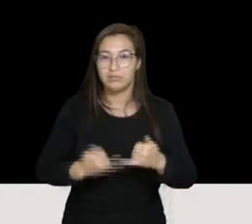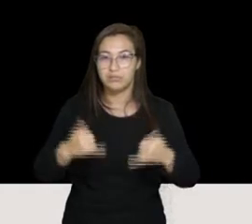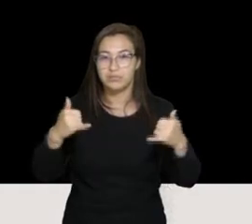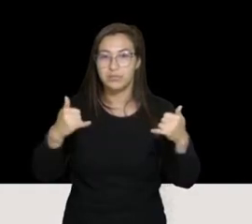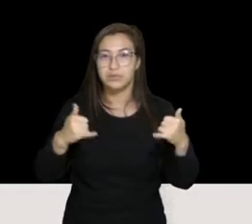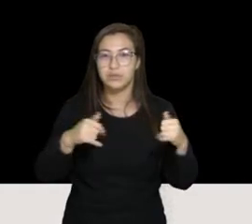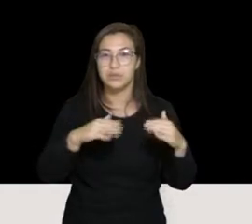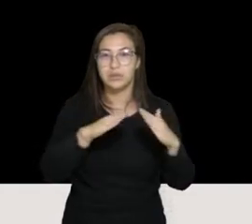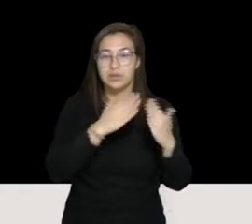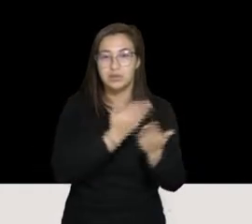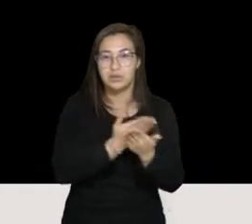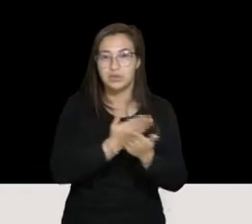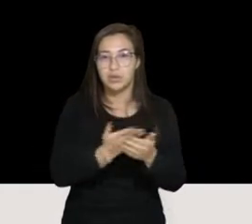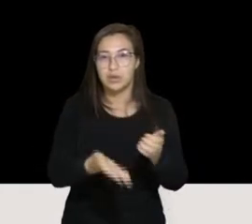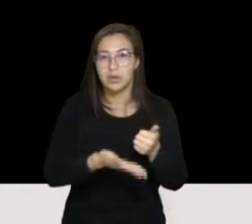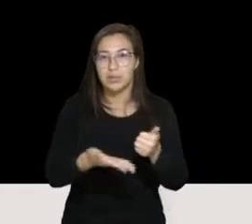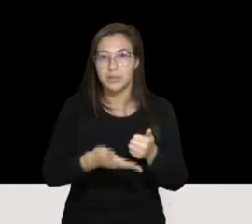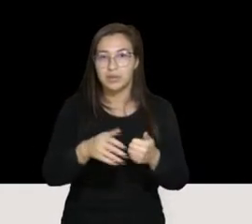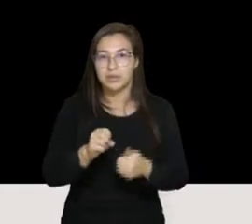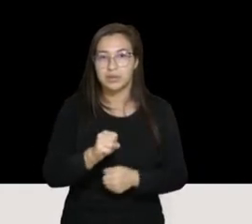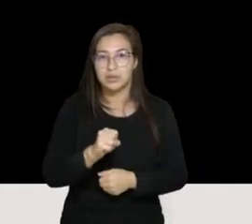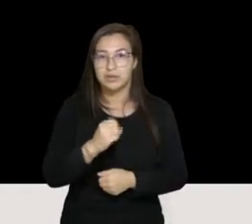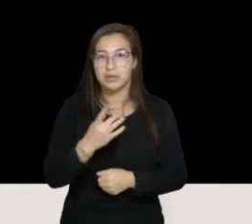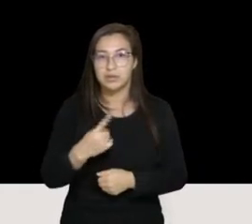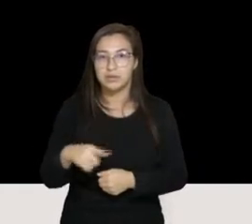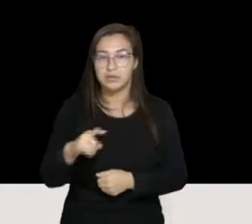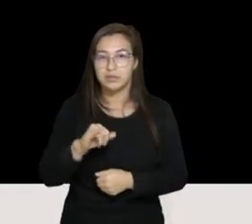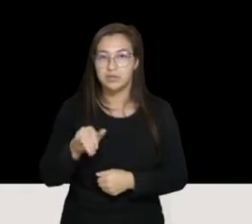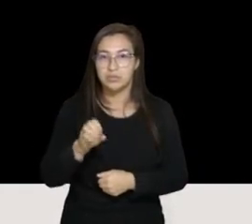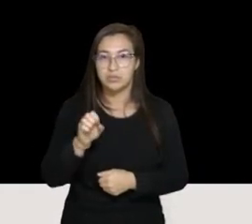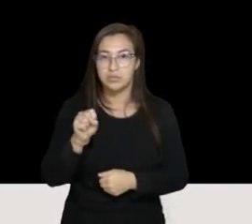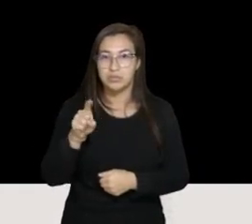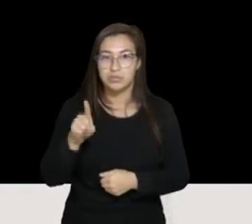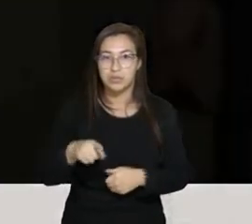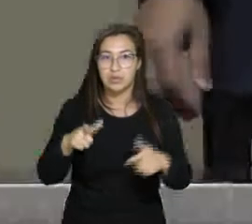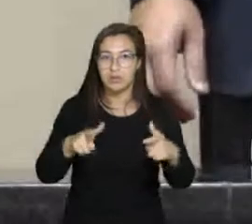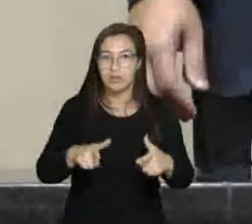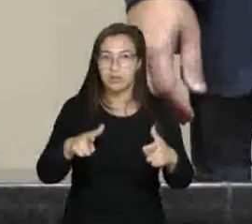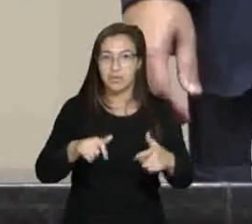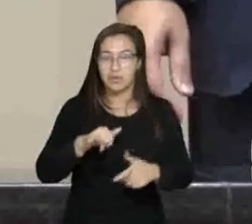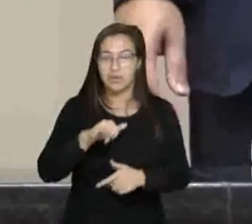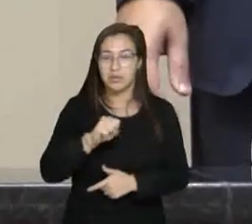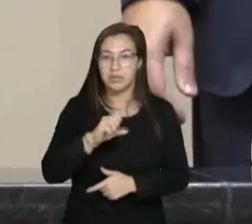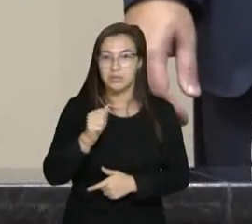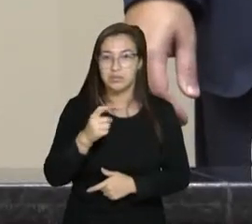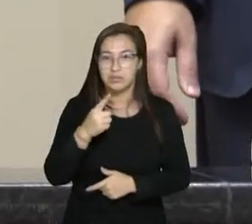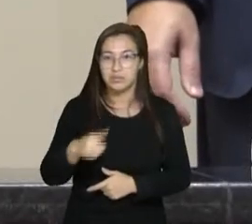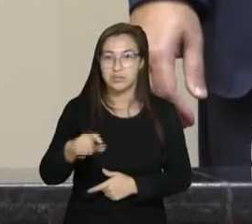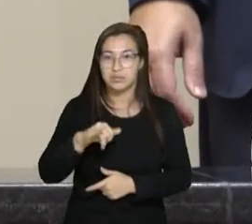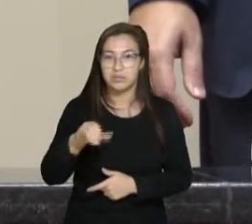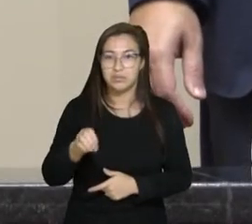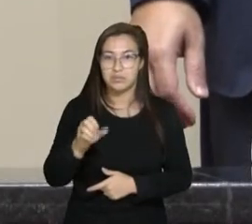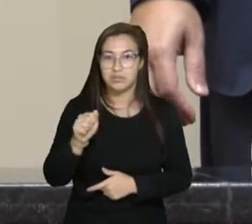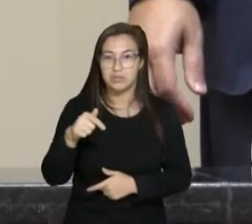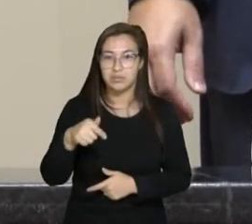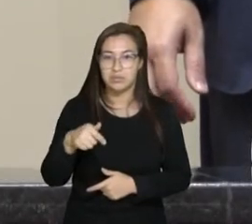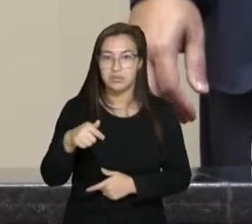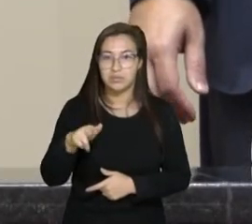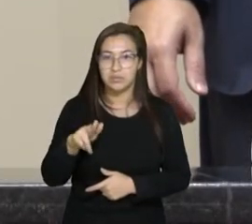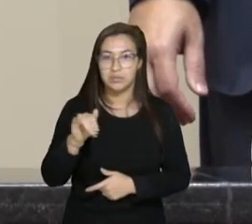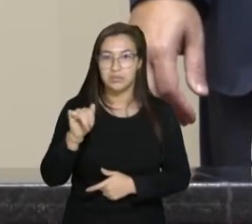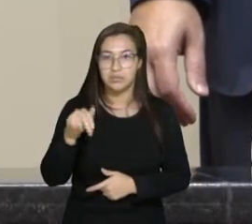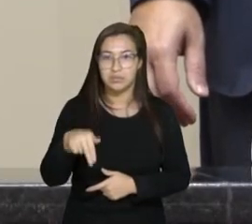de Educação Básica São José localizado no município de São Joaquim em discussão